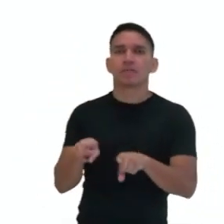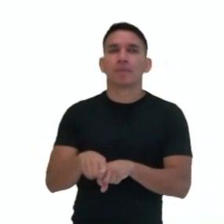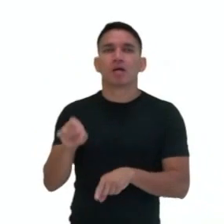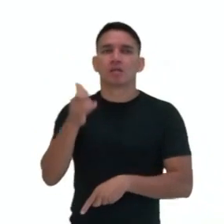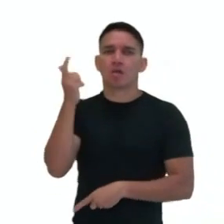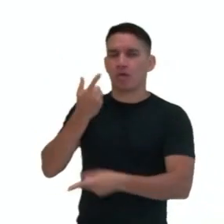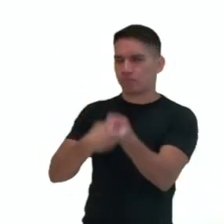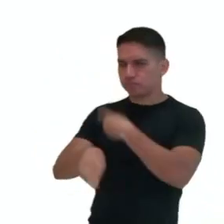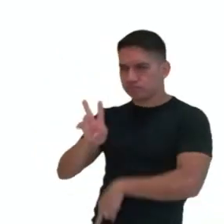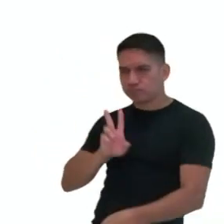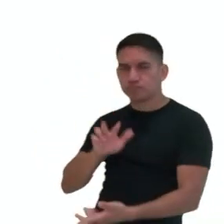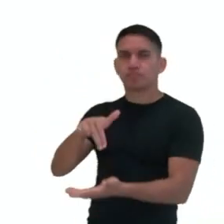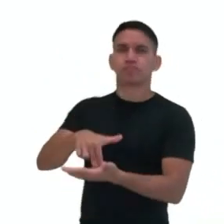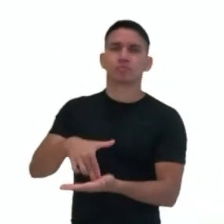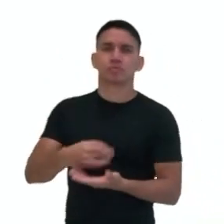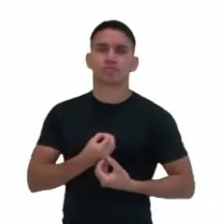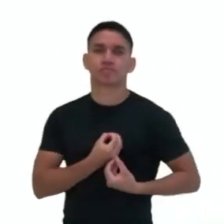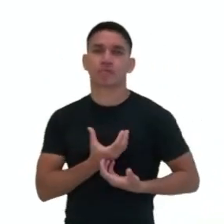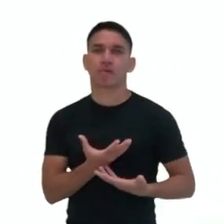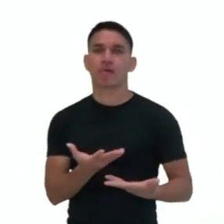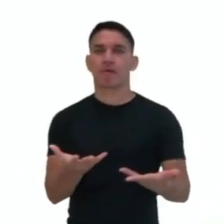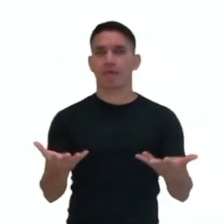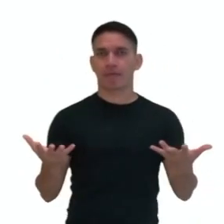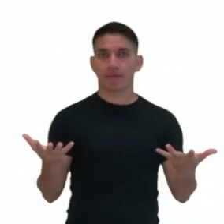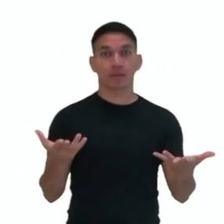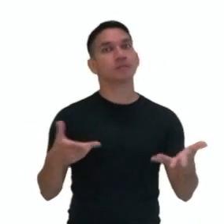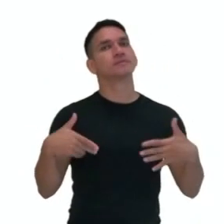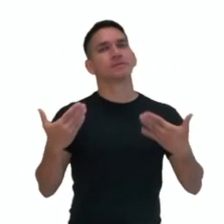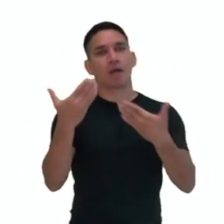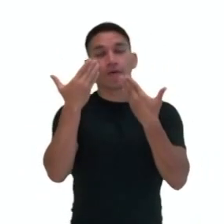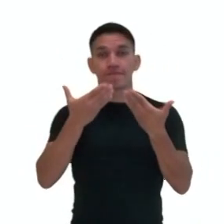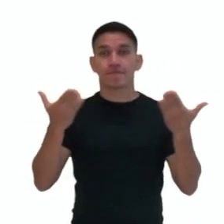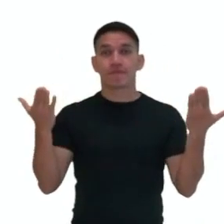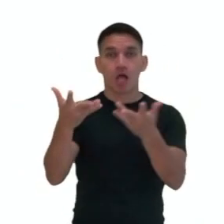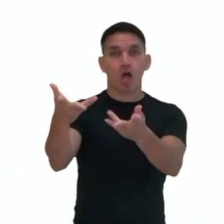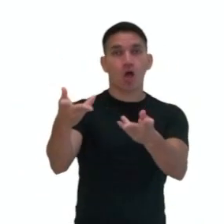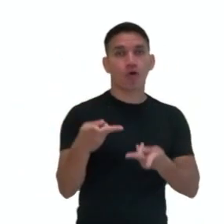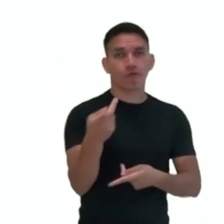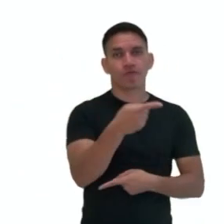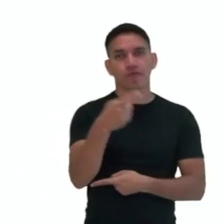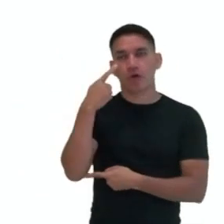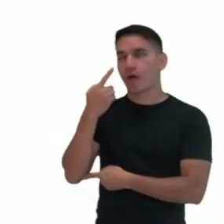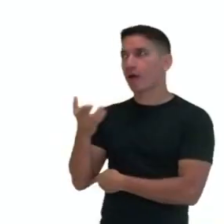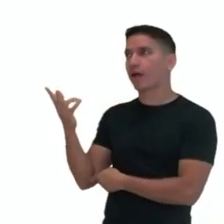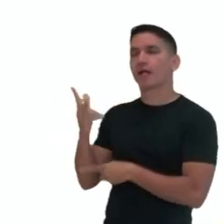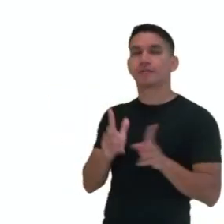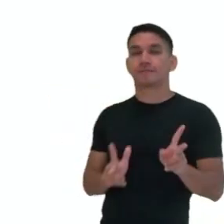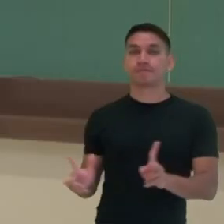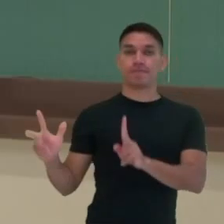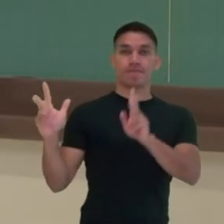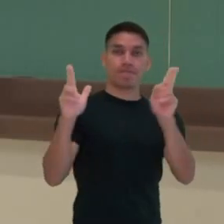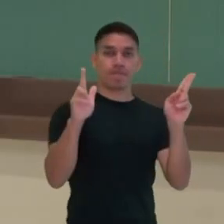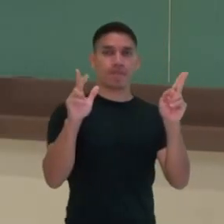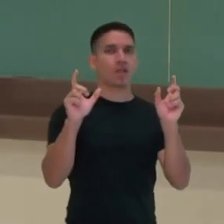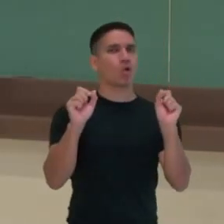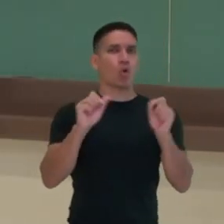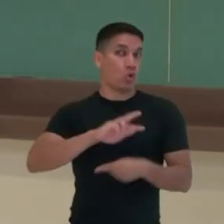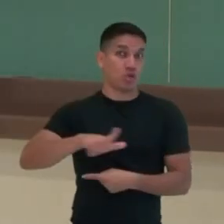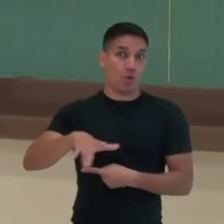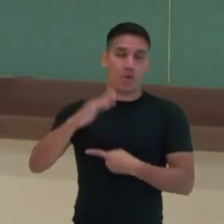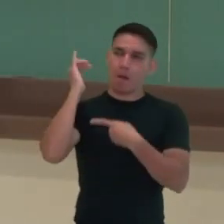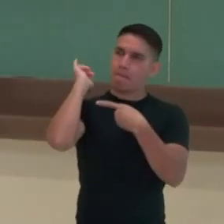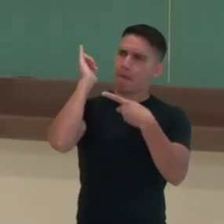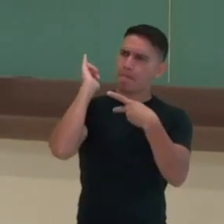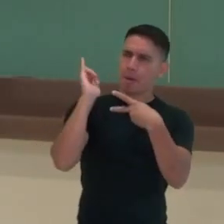brotassem em seus corações? Então, diante disso, te convido a conhecer um recorte, né? Não é o romance